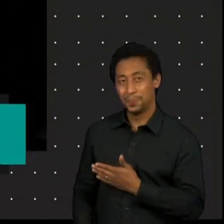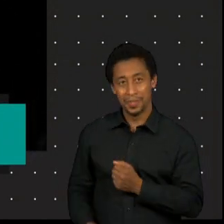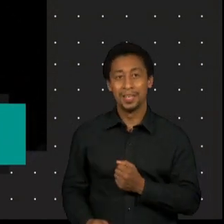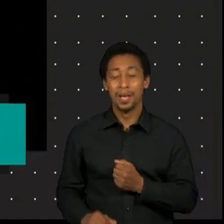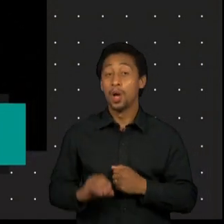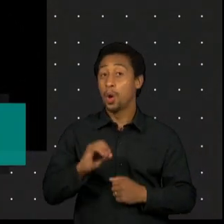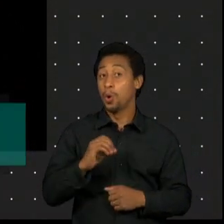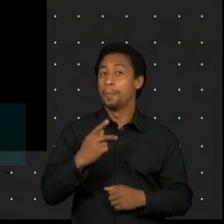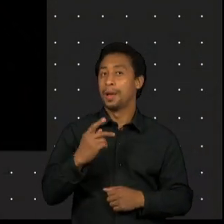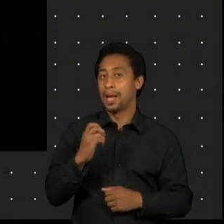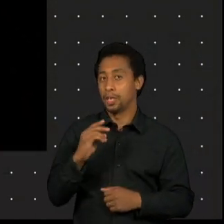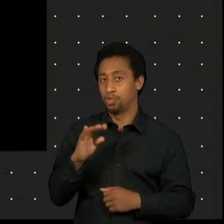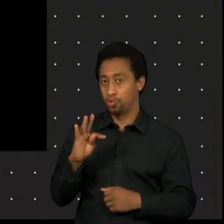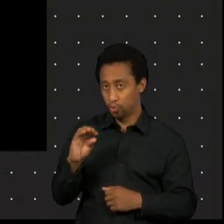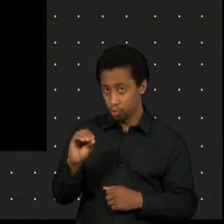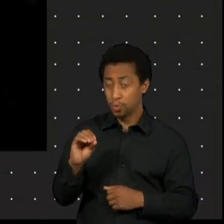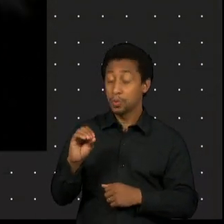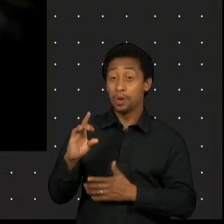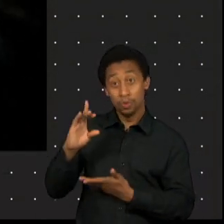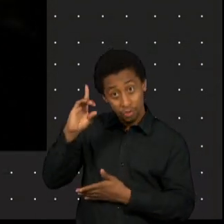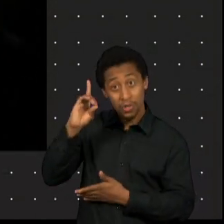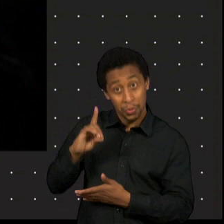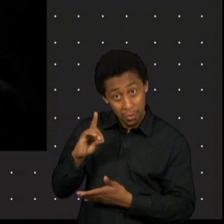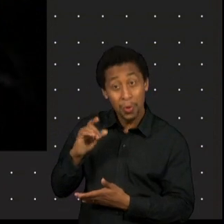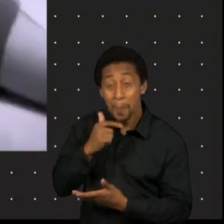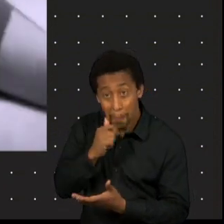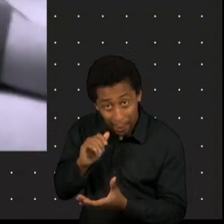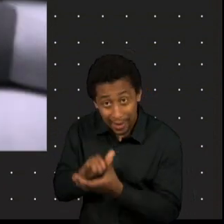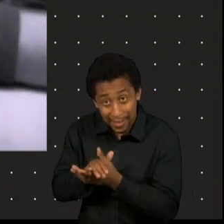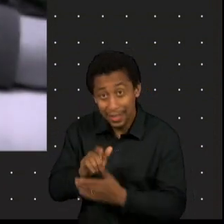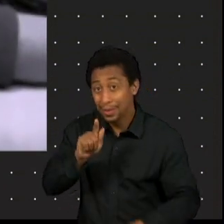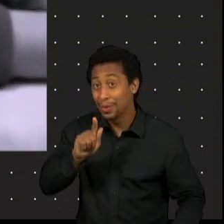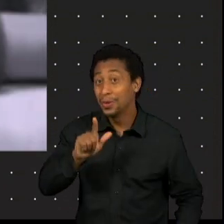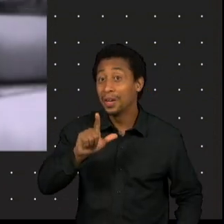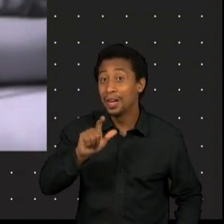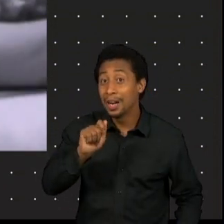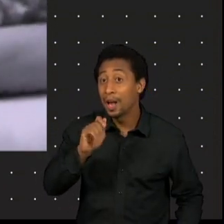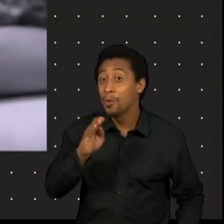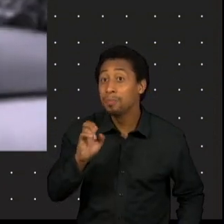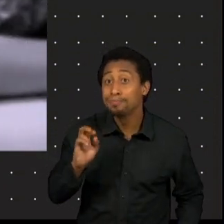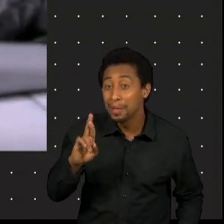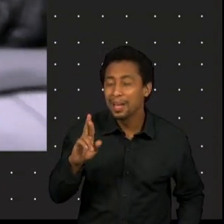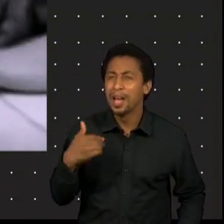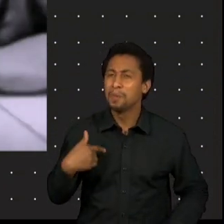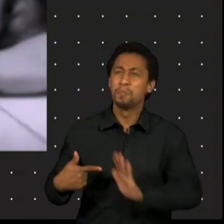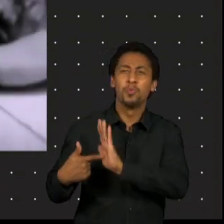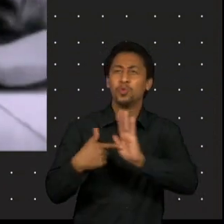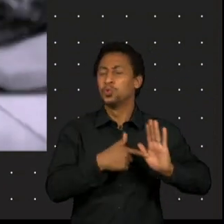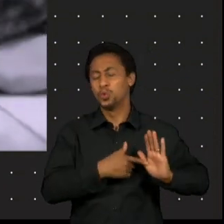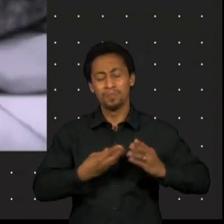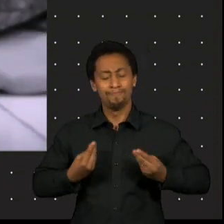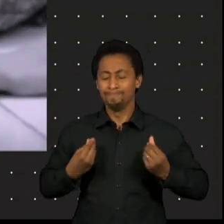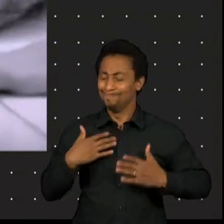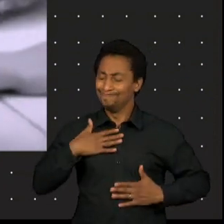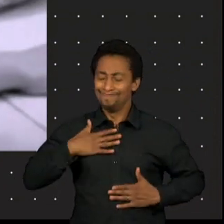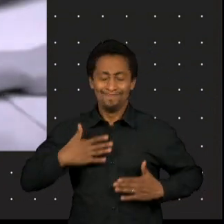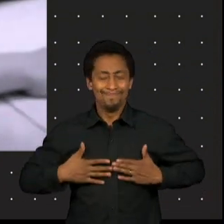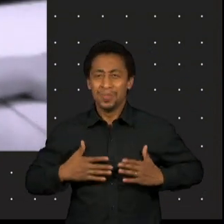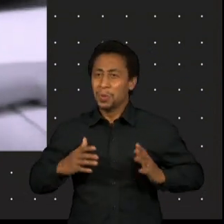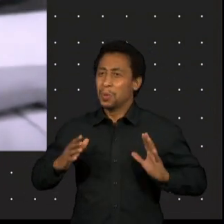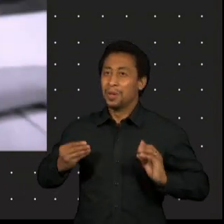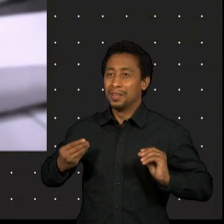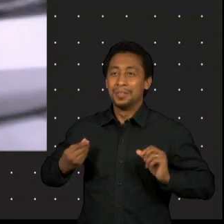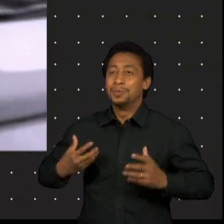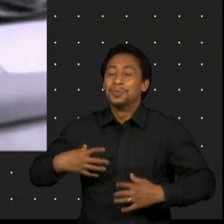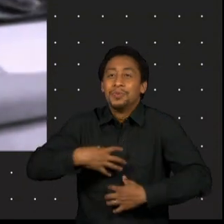O Pátio, onde ela atuou e mostrou toda a sua sensibilidade corporal e